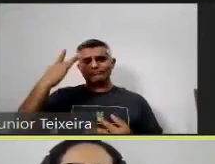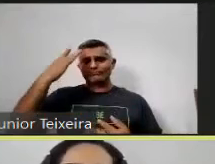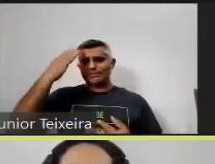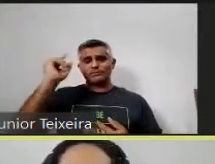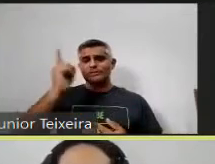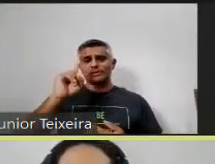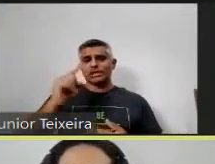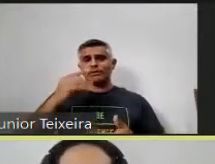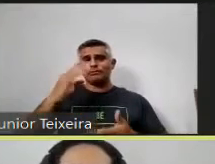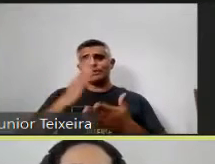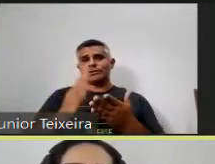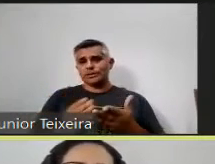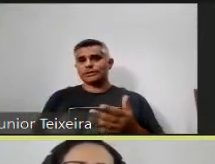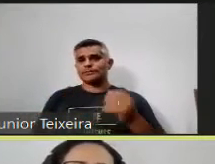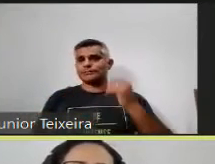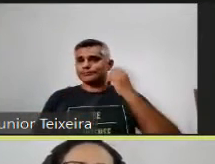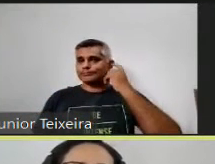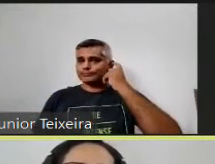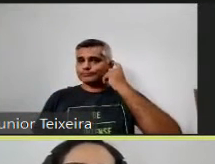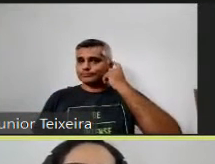Partindo agora para a conclusão,